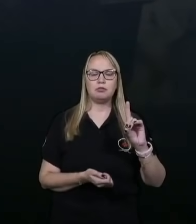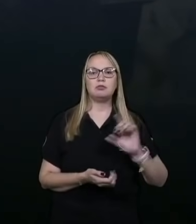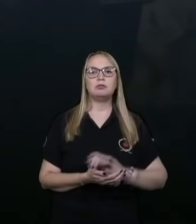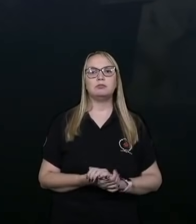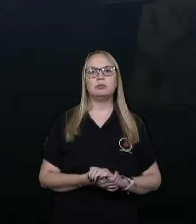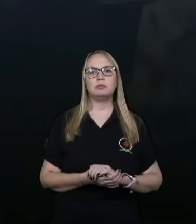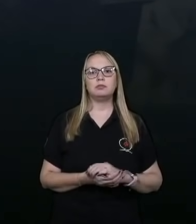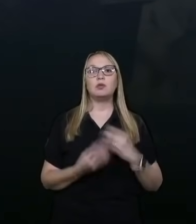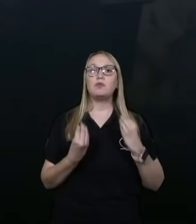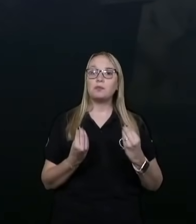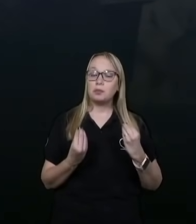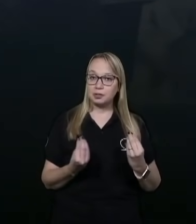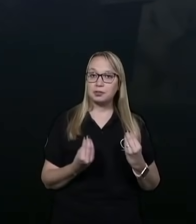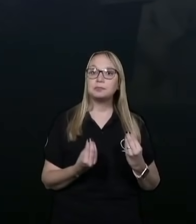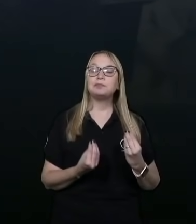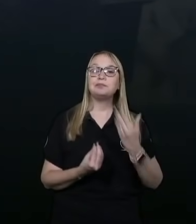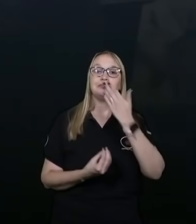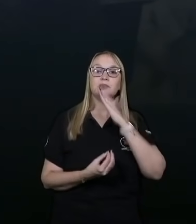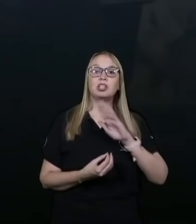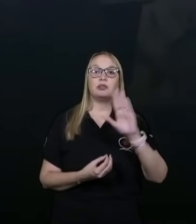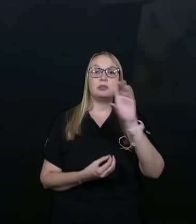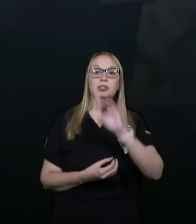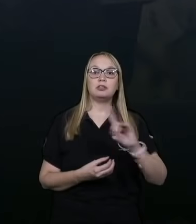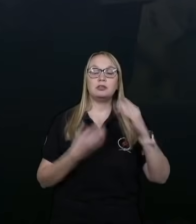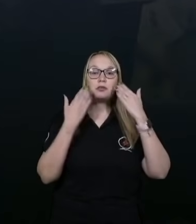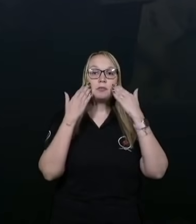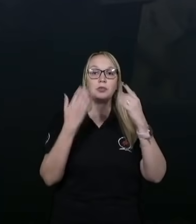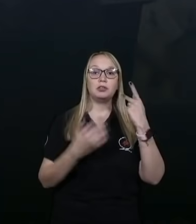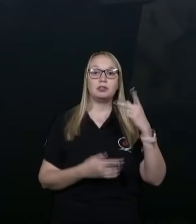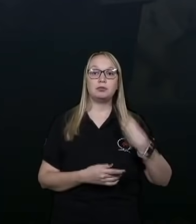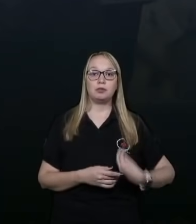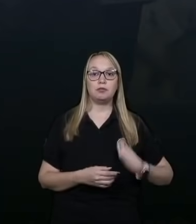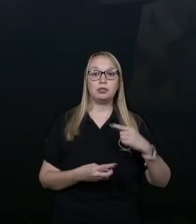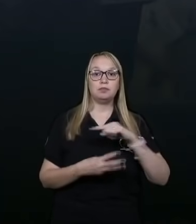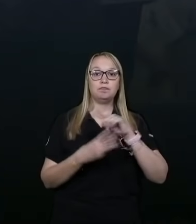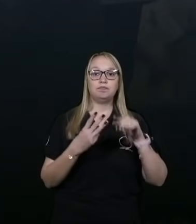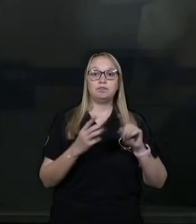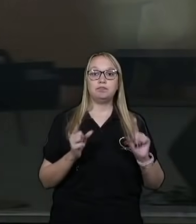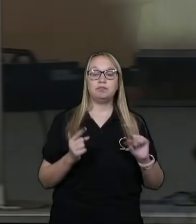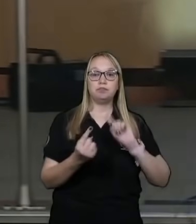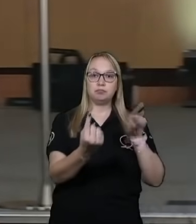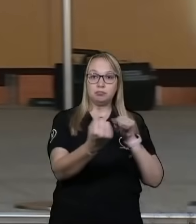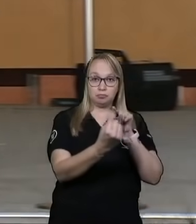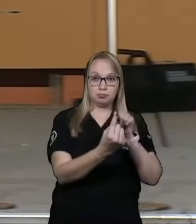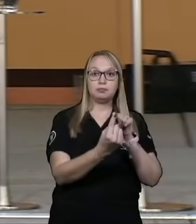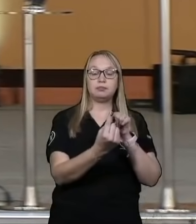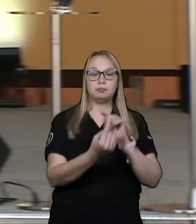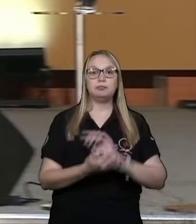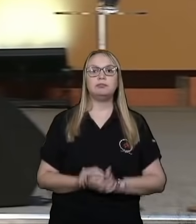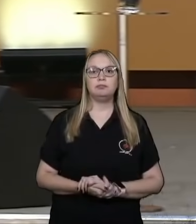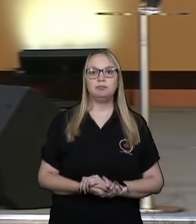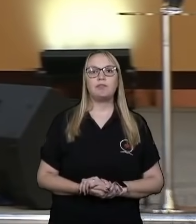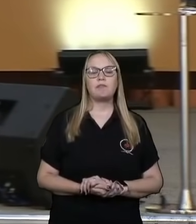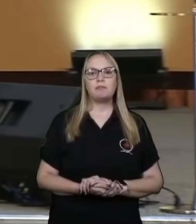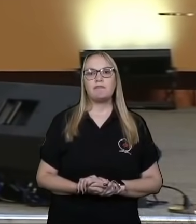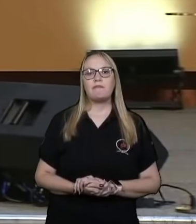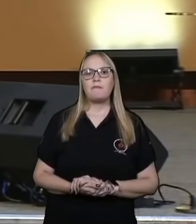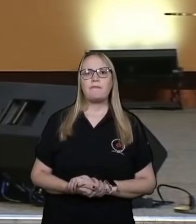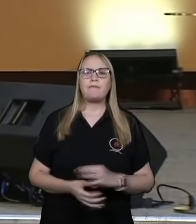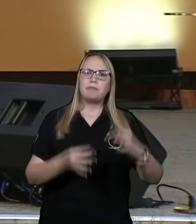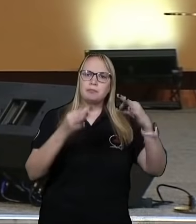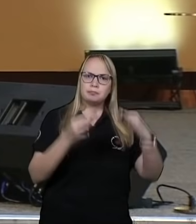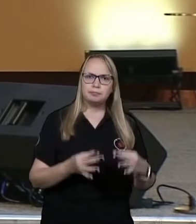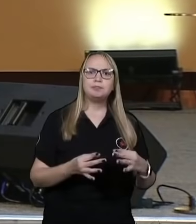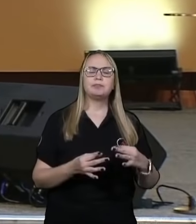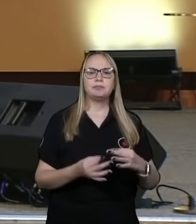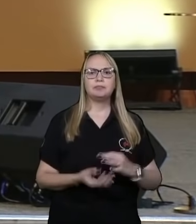aqui e as promessas de Deus se manifesta na sua vida tem três propósitos e eu